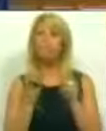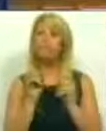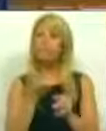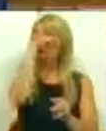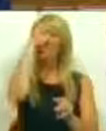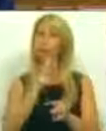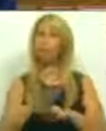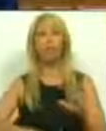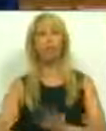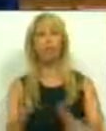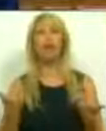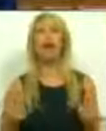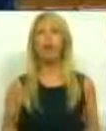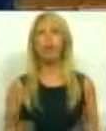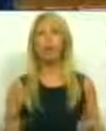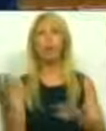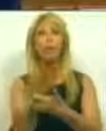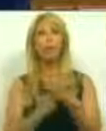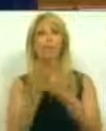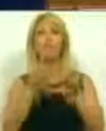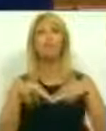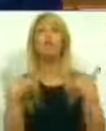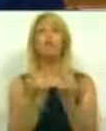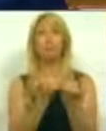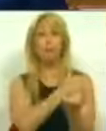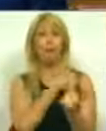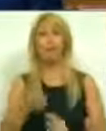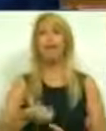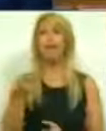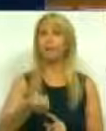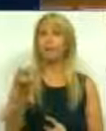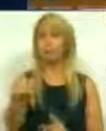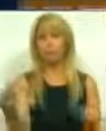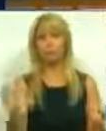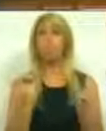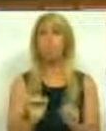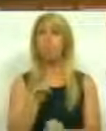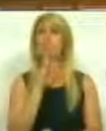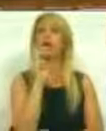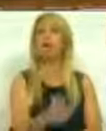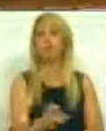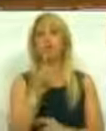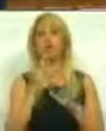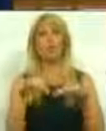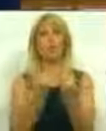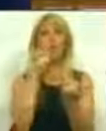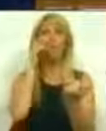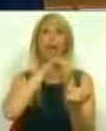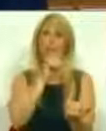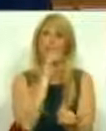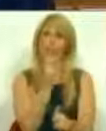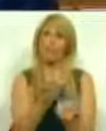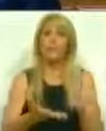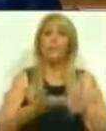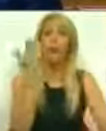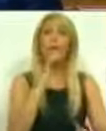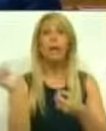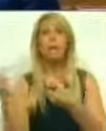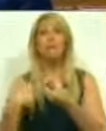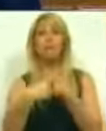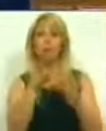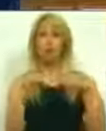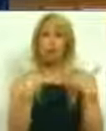Governo fez agora, com este mercado social de arrendamento. É uma resposta social para quem está mais vulnerável, é uma parceria social